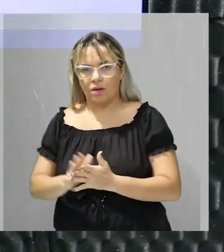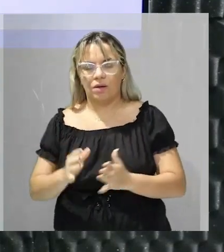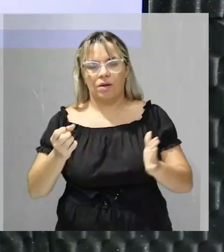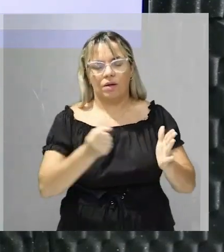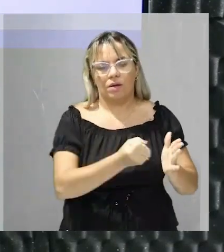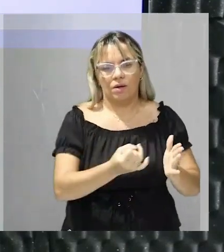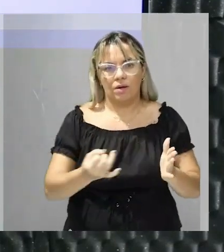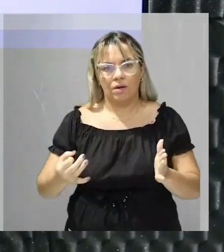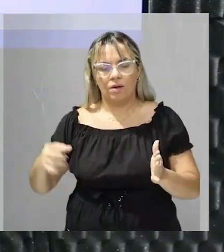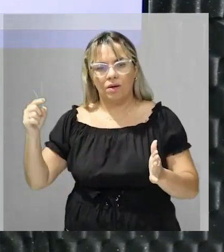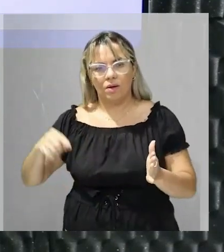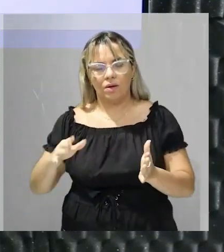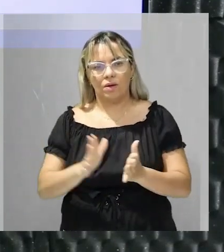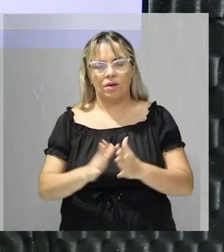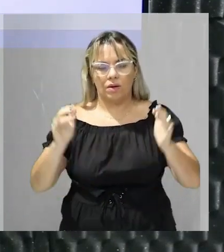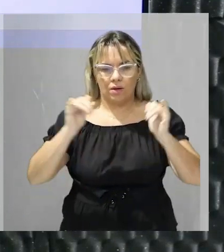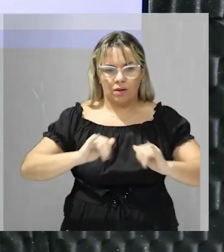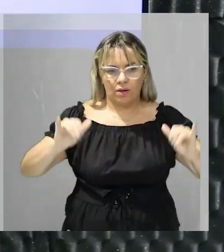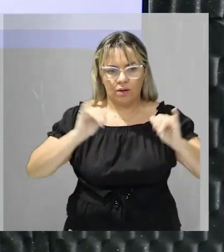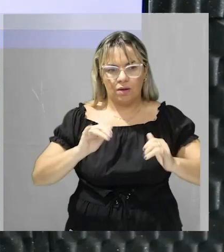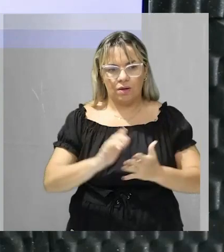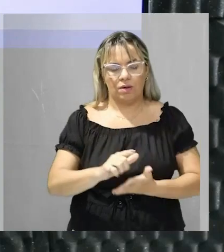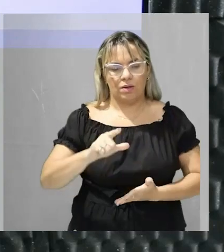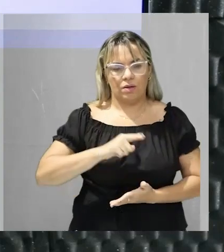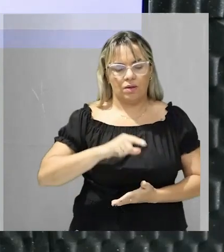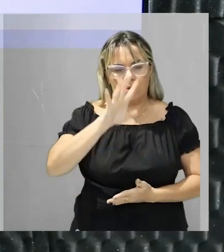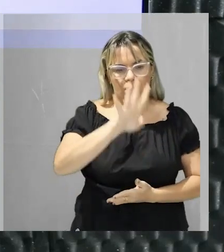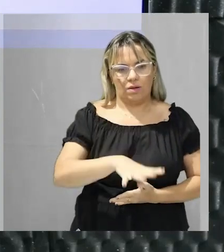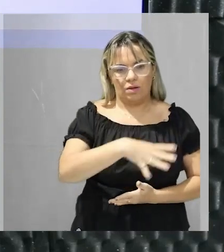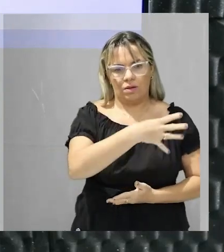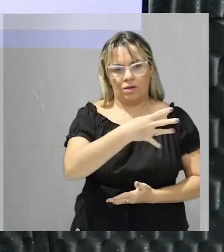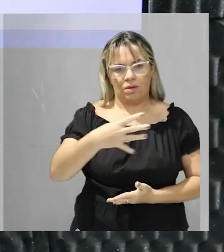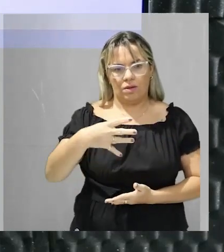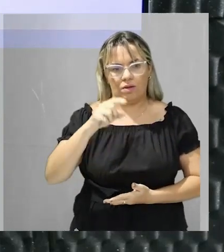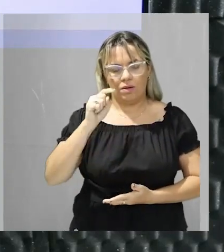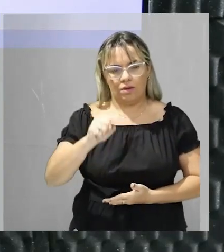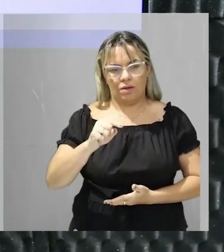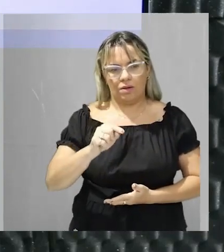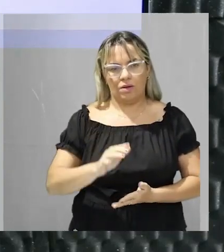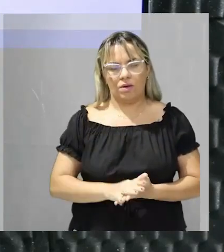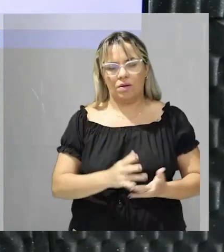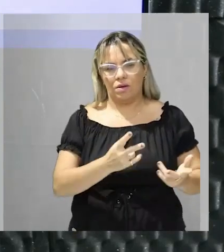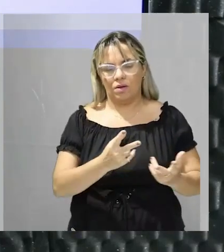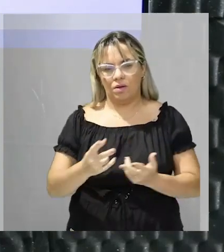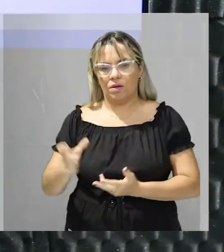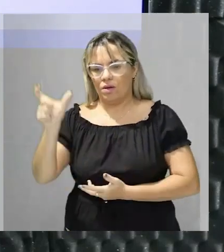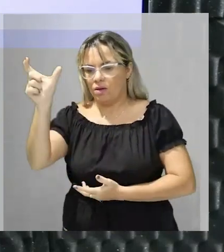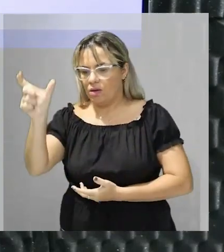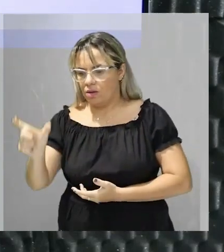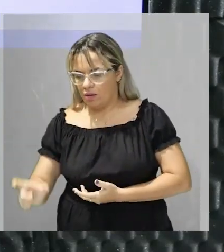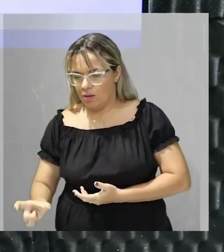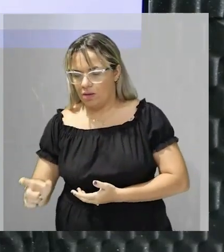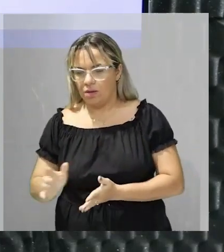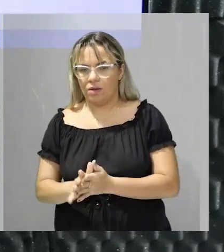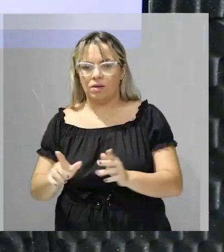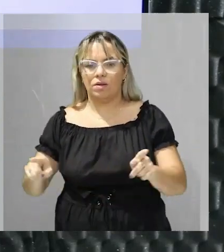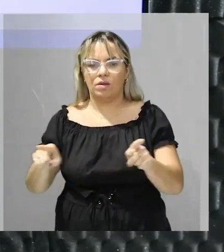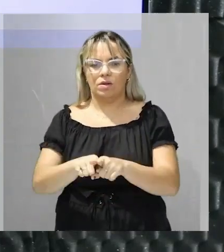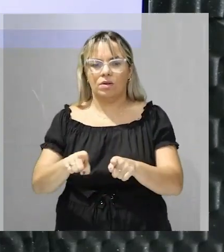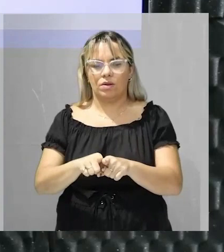quantidade de informação que eu tenho nessa tabela que ela tá um pouquinho mais larga por causa do tamanho da fonte mas também a mesma quantidade